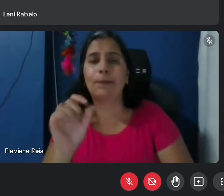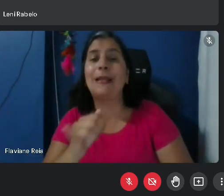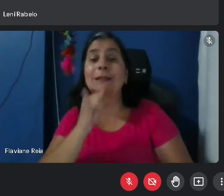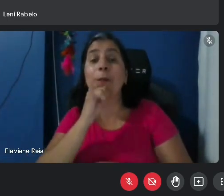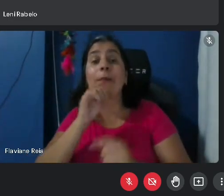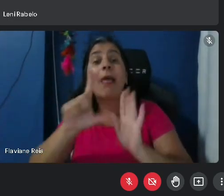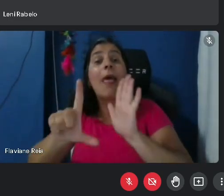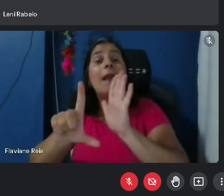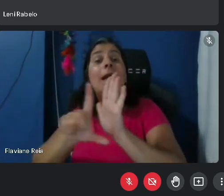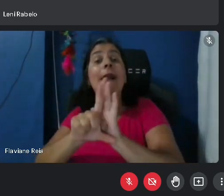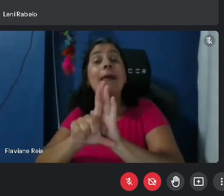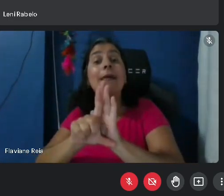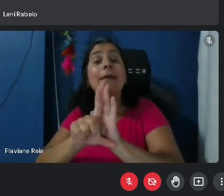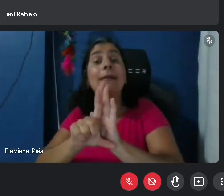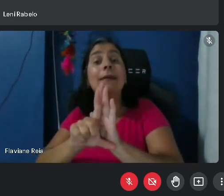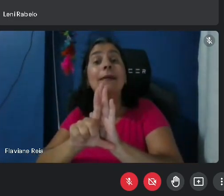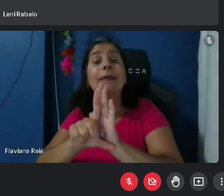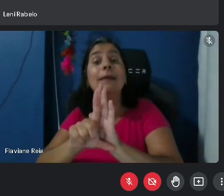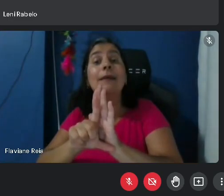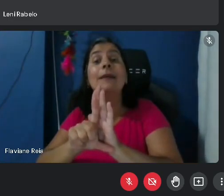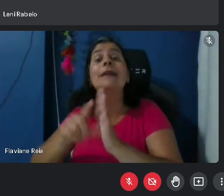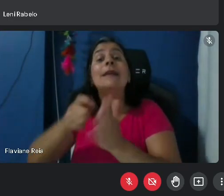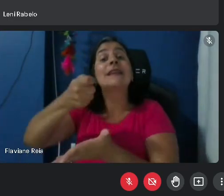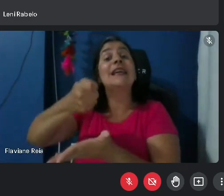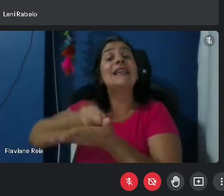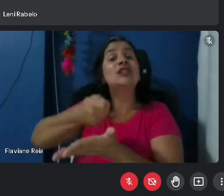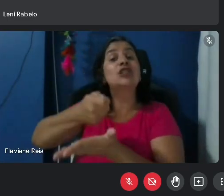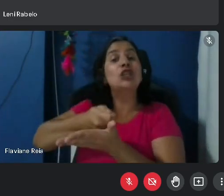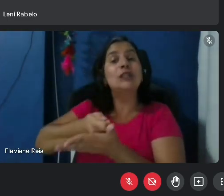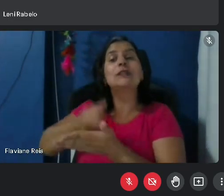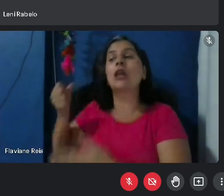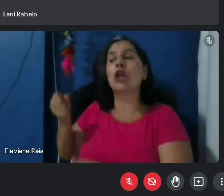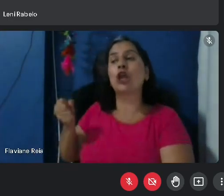nós temos conseguido algumas coisas, como o quê? Por exemplo, a lei